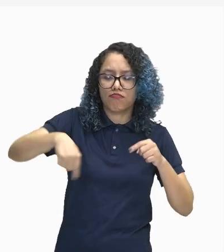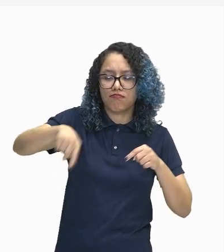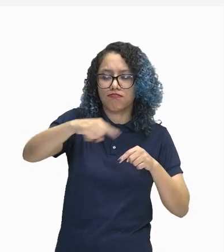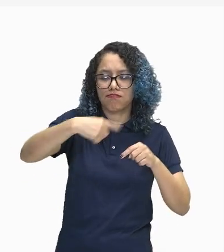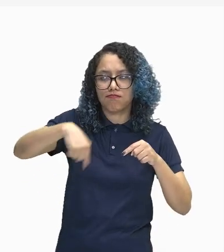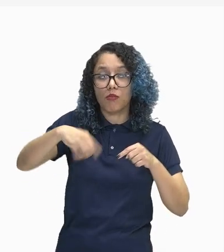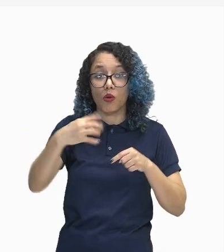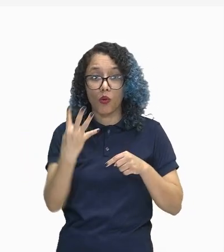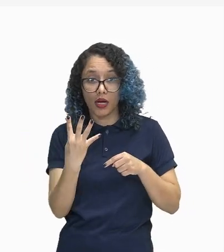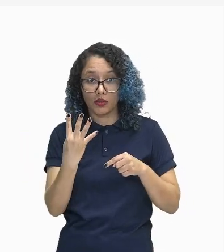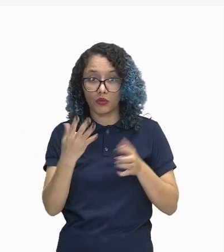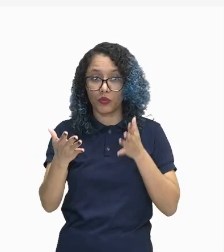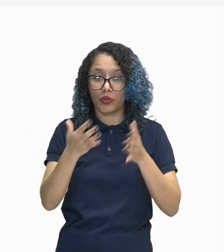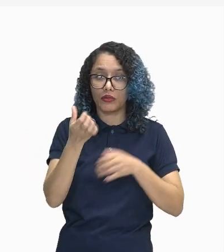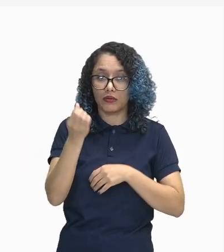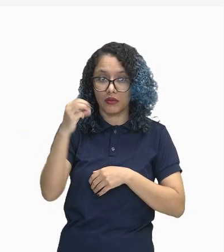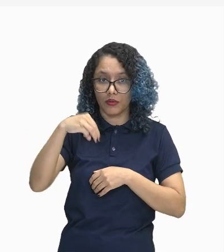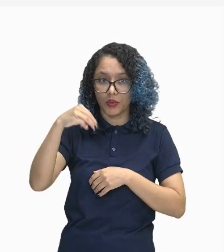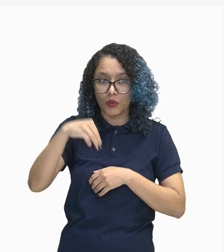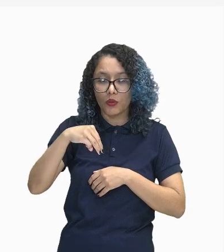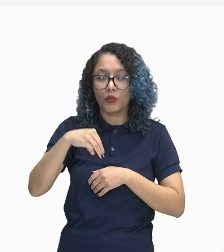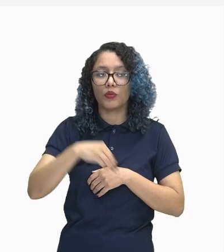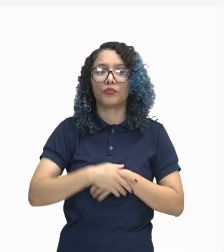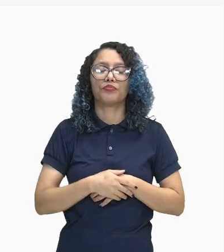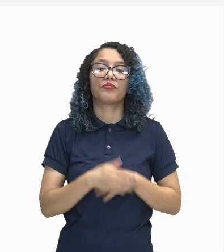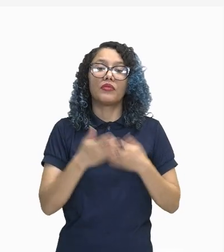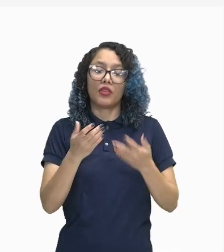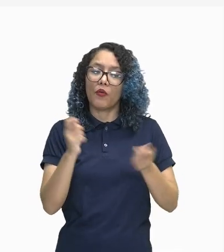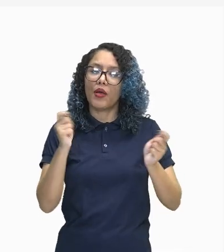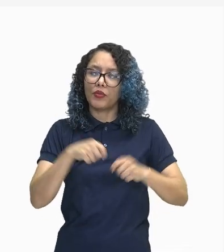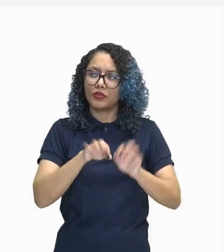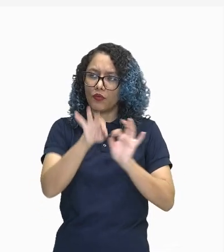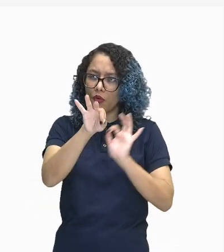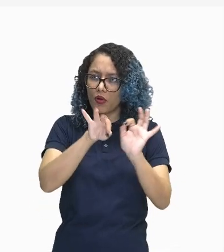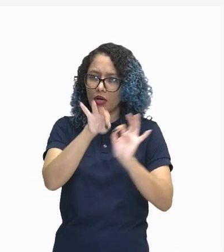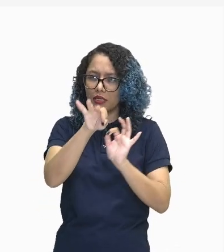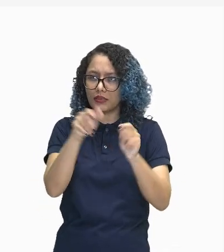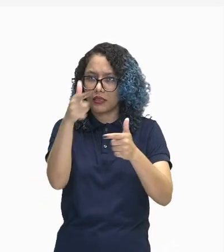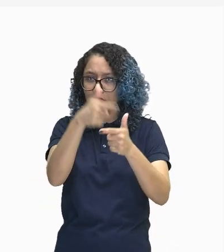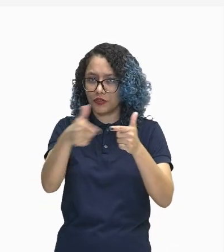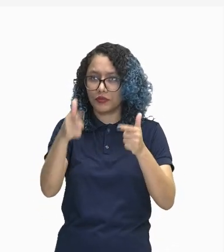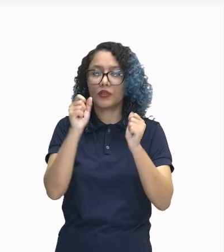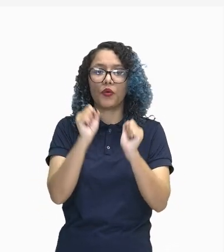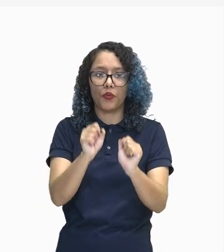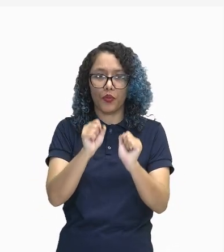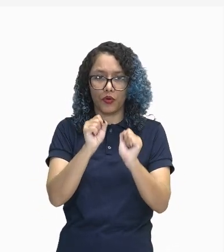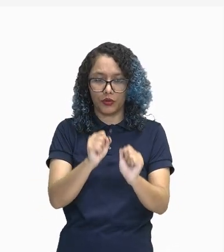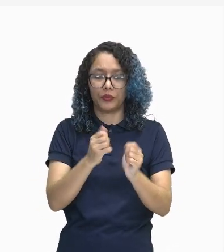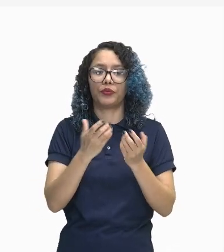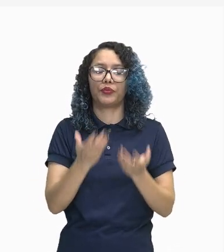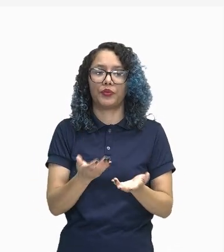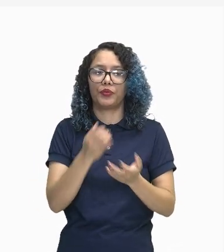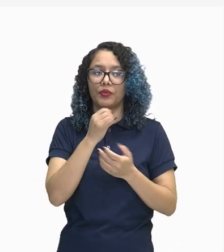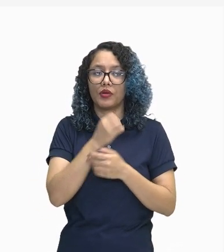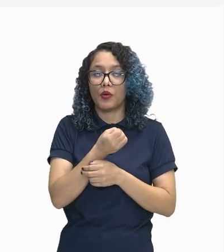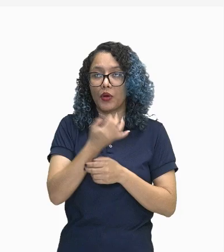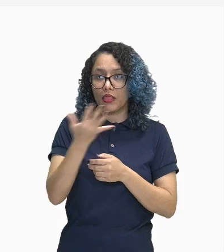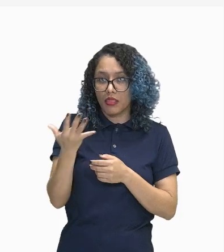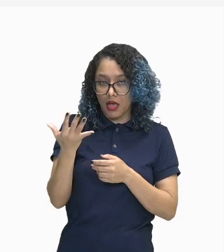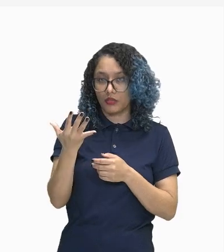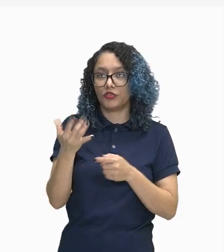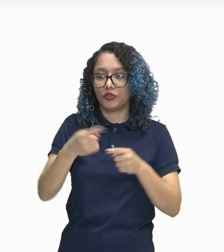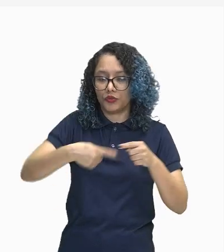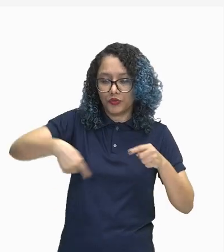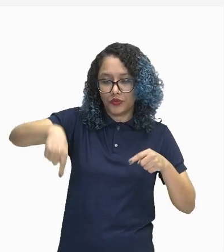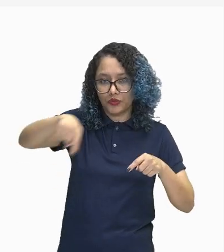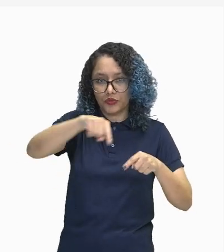sabendo disso, ó, nós podemos estabelecer aqui a razão, né, entre a quantidade de volta,